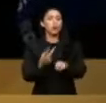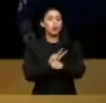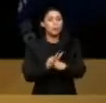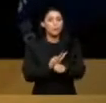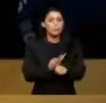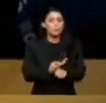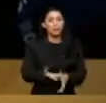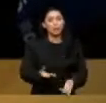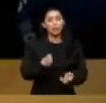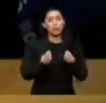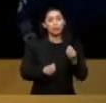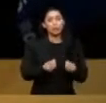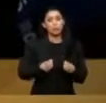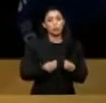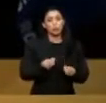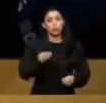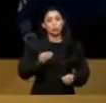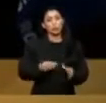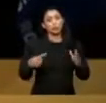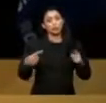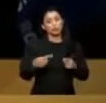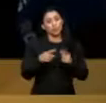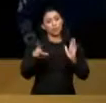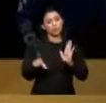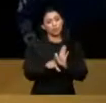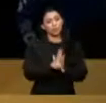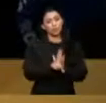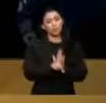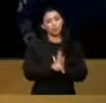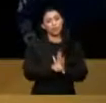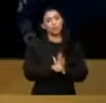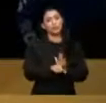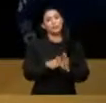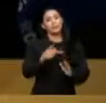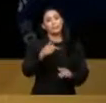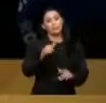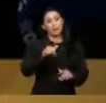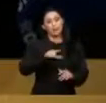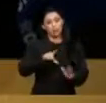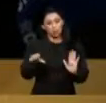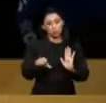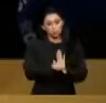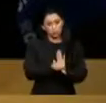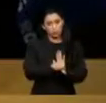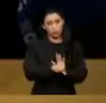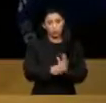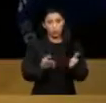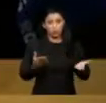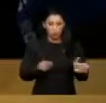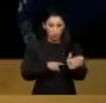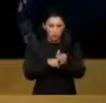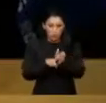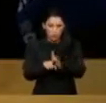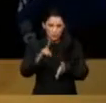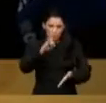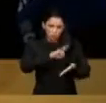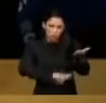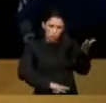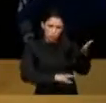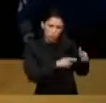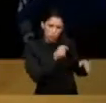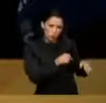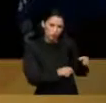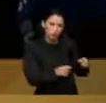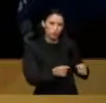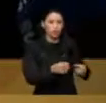do legislador penal como definidor do tipo penal aplicável à espécie. Uma pesquisa dos documentos da Assembleia